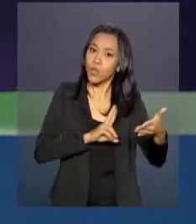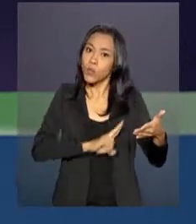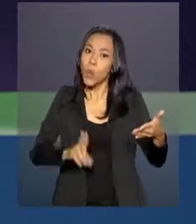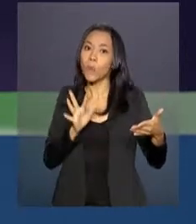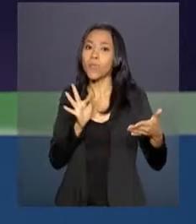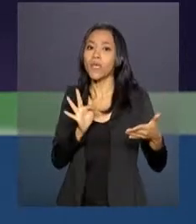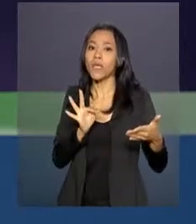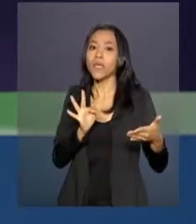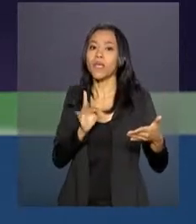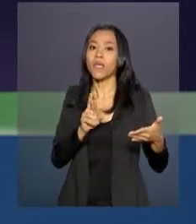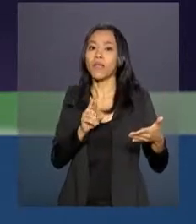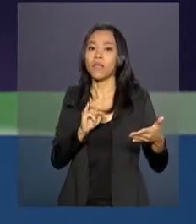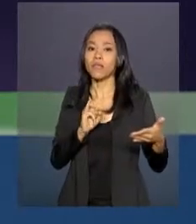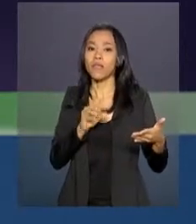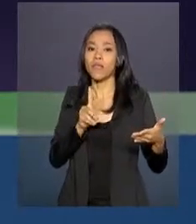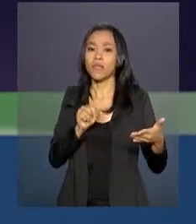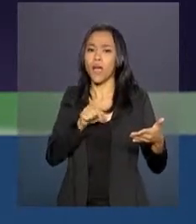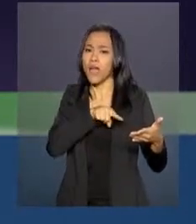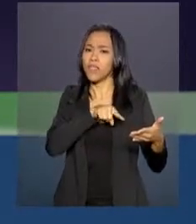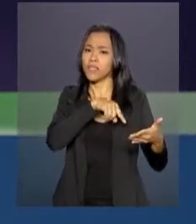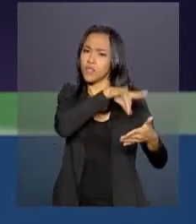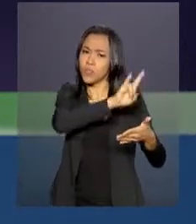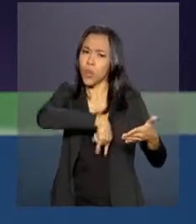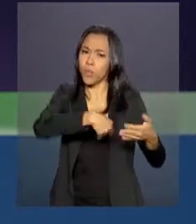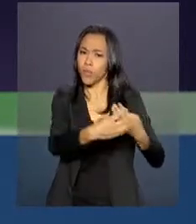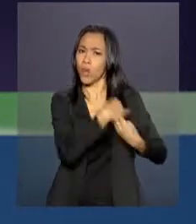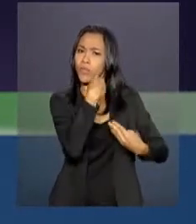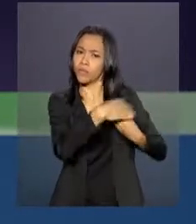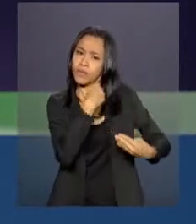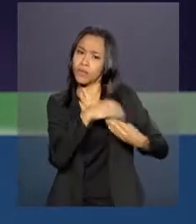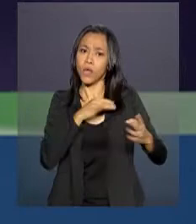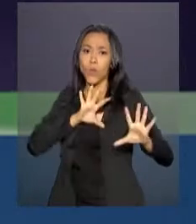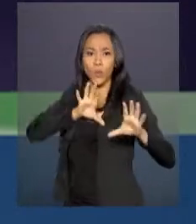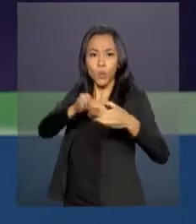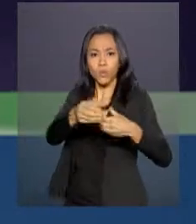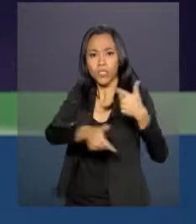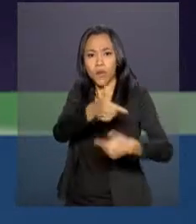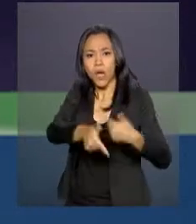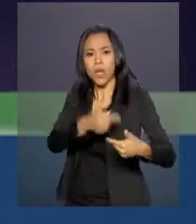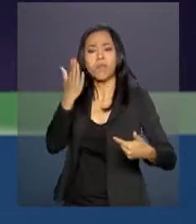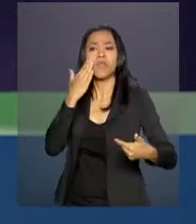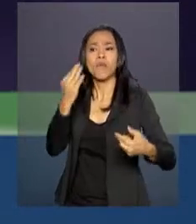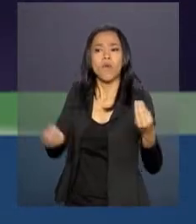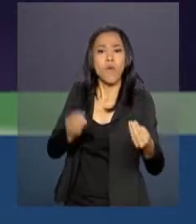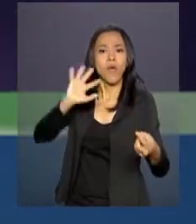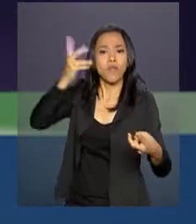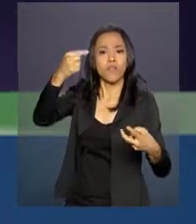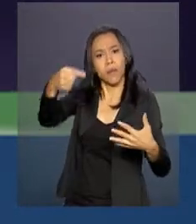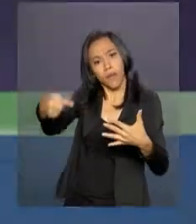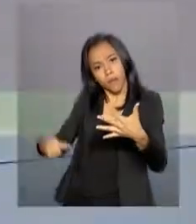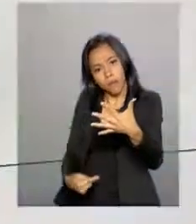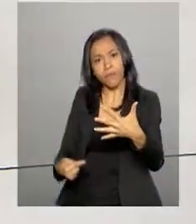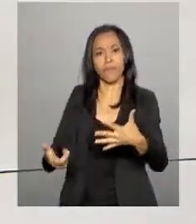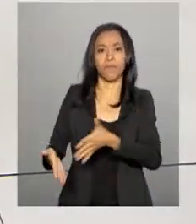FRIDA. O documento orienta as equipes que recebem as denúncias para o correto direcionamento dos casos.